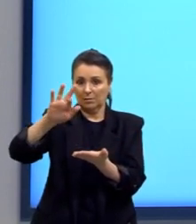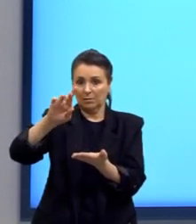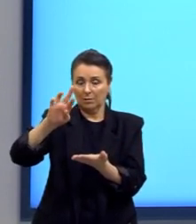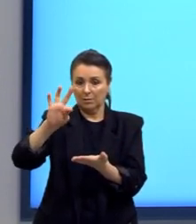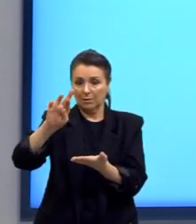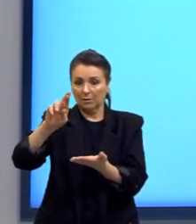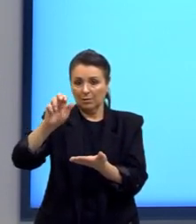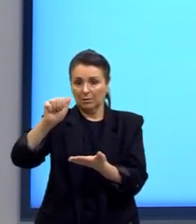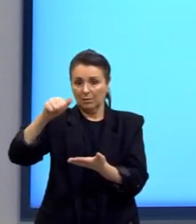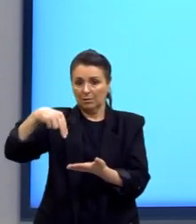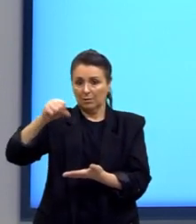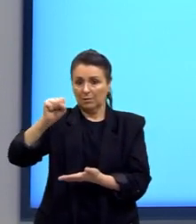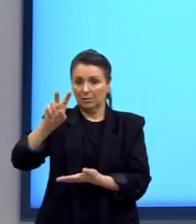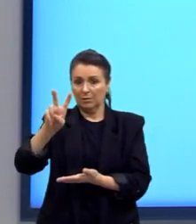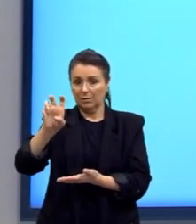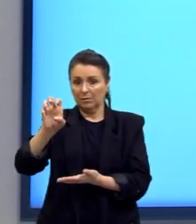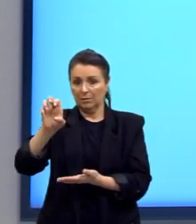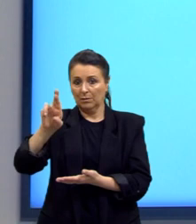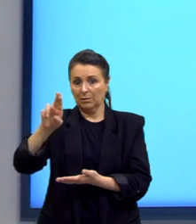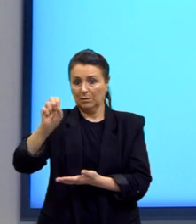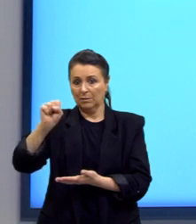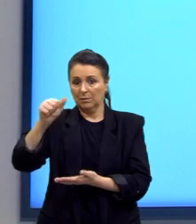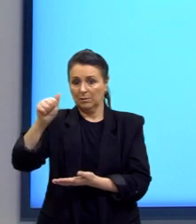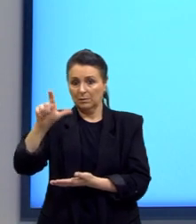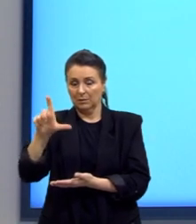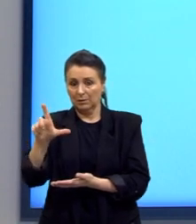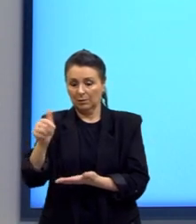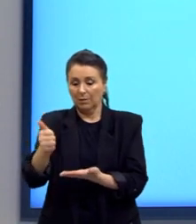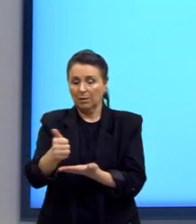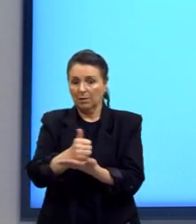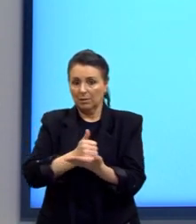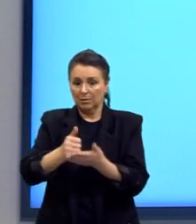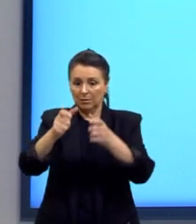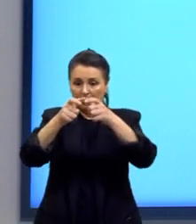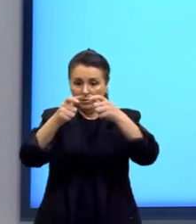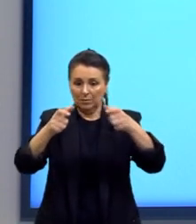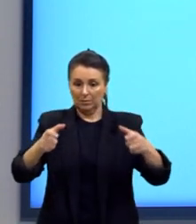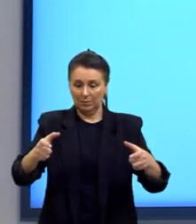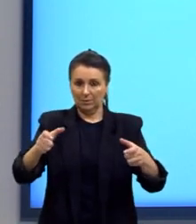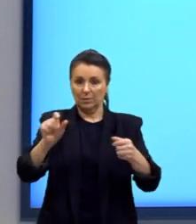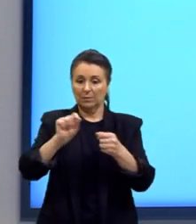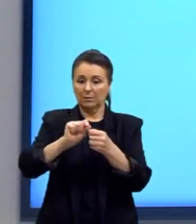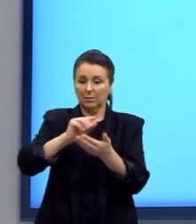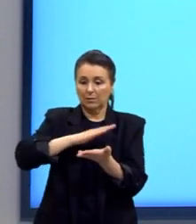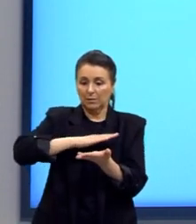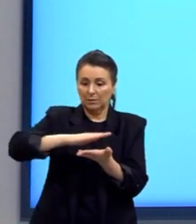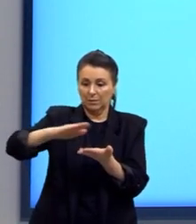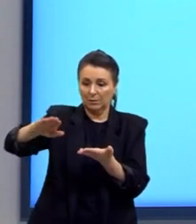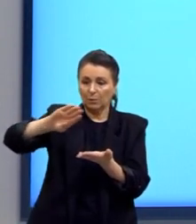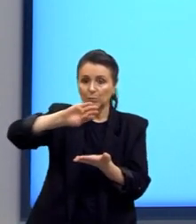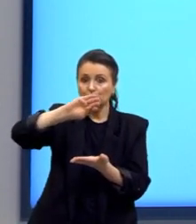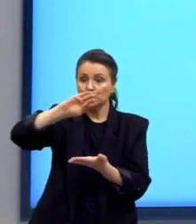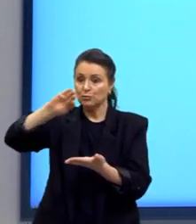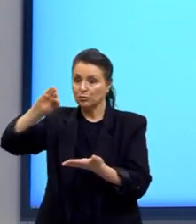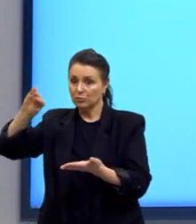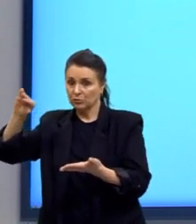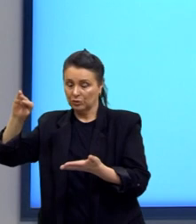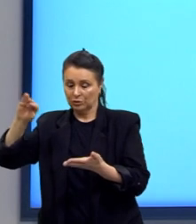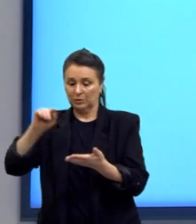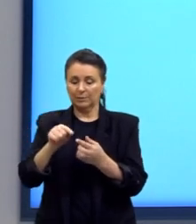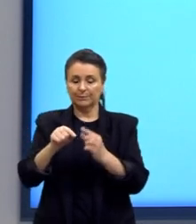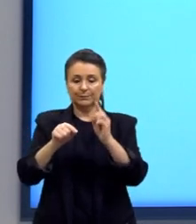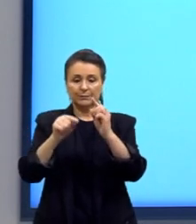paralela a base do nosso cone se nós realizarmos esta secção II retirarmos aqui o topo